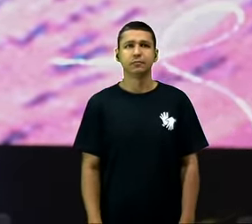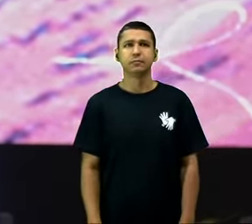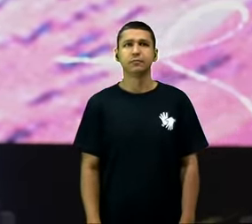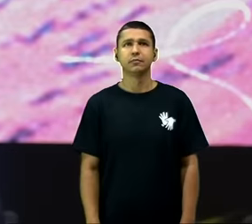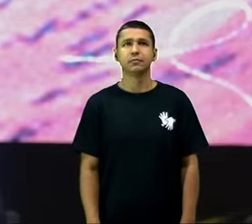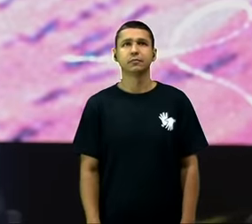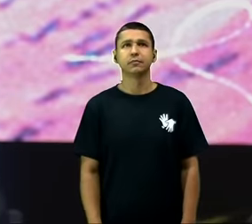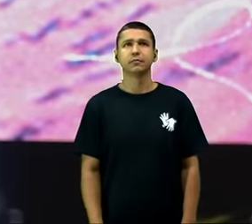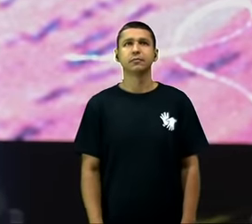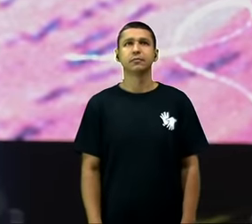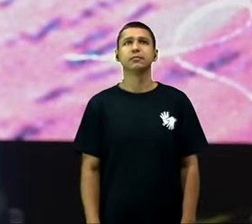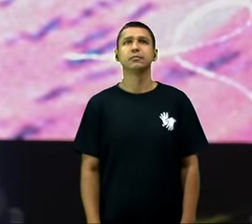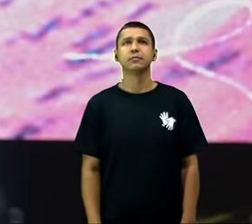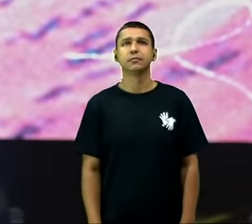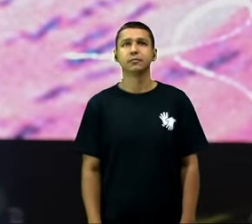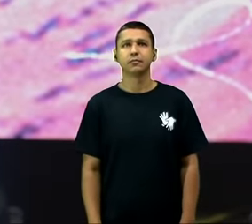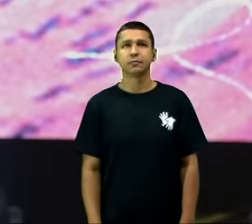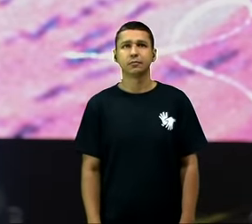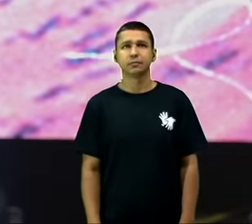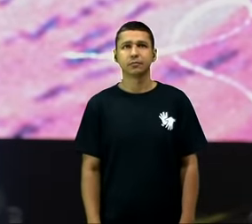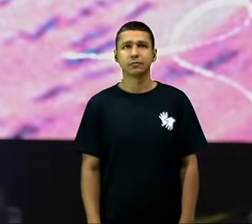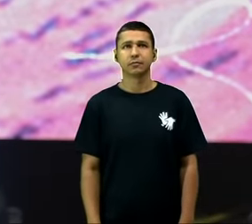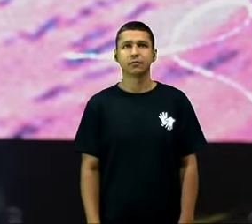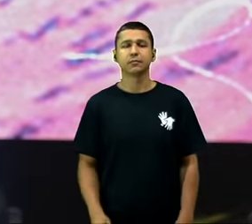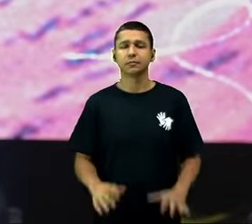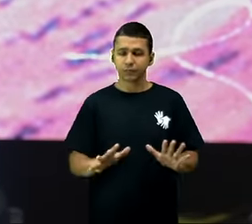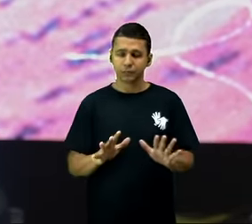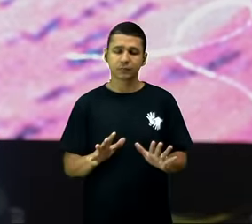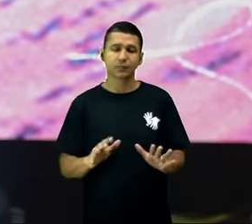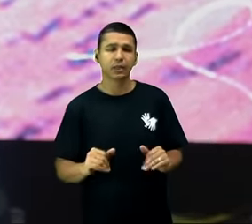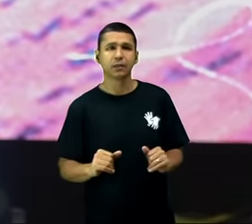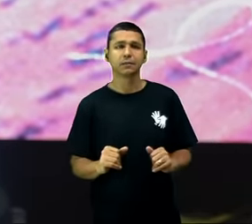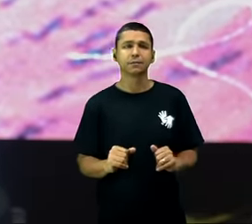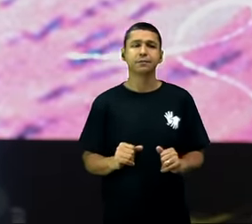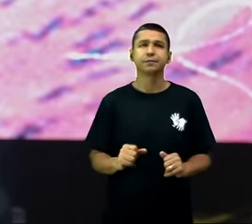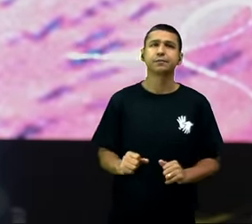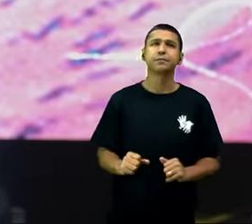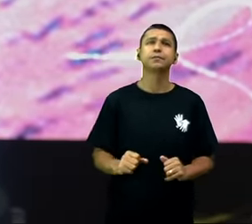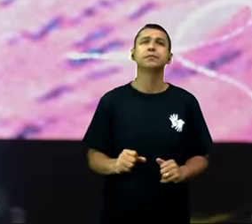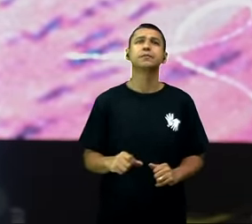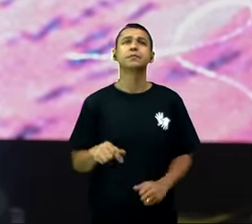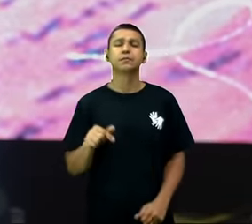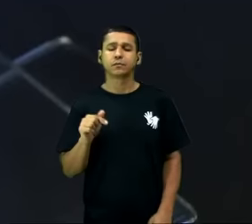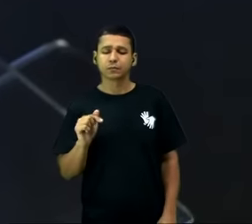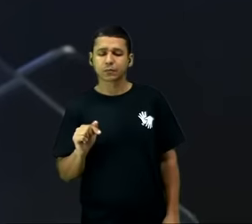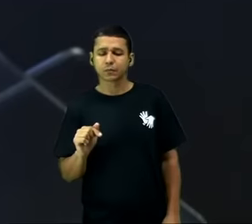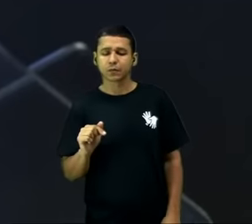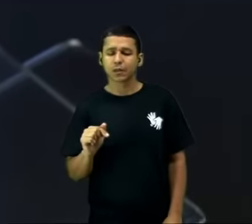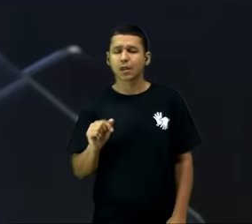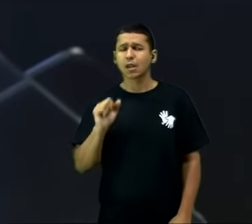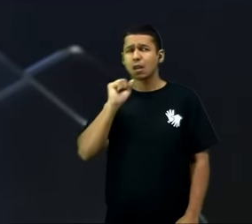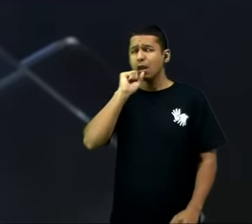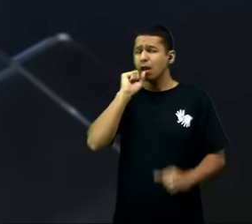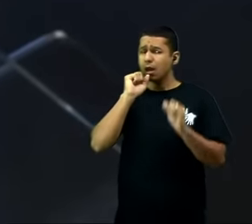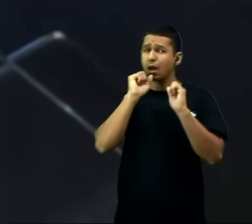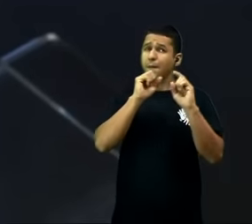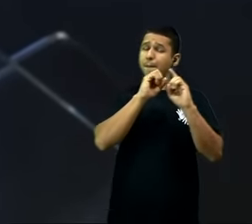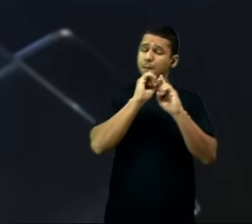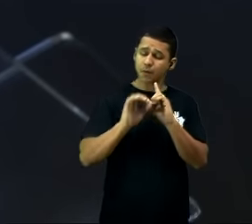A provisão só se tornou acessível. Repete comigo: acessível. A provisão só se tornou